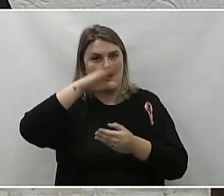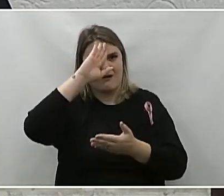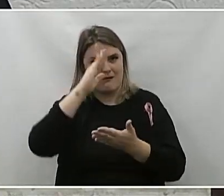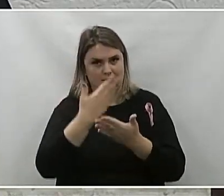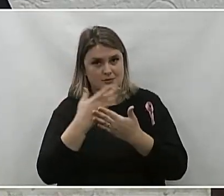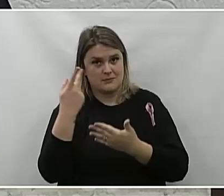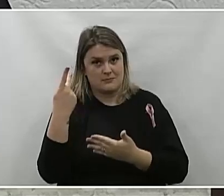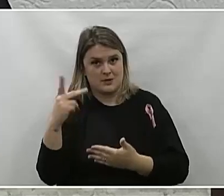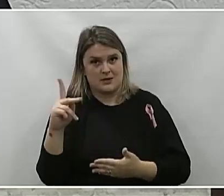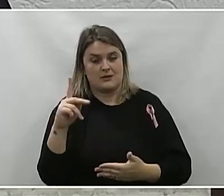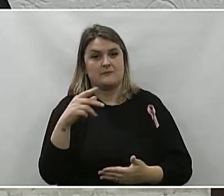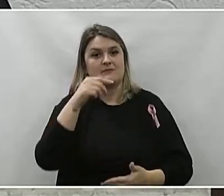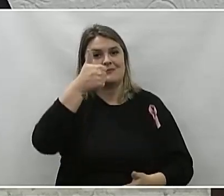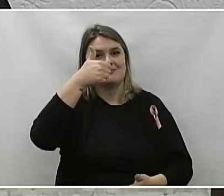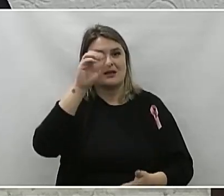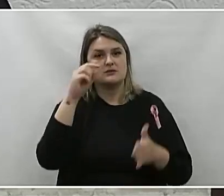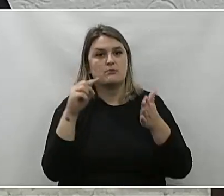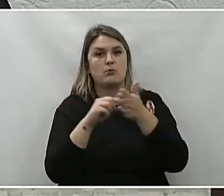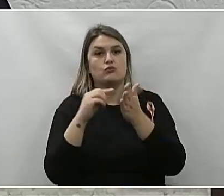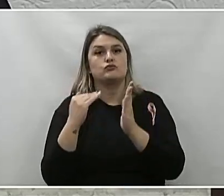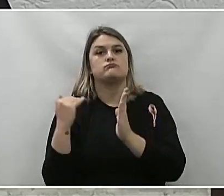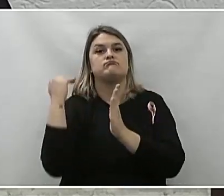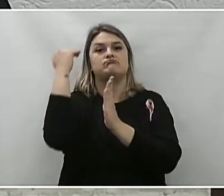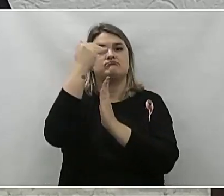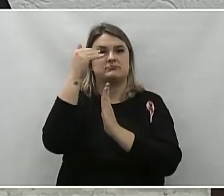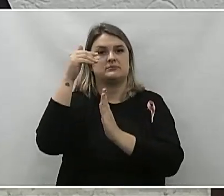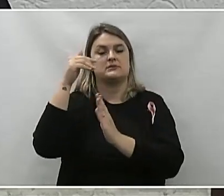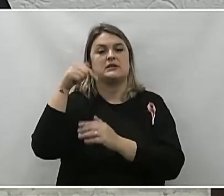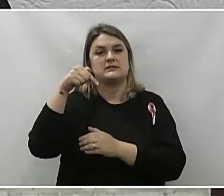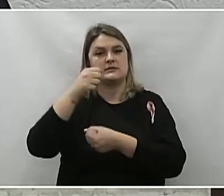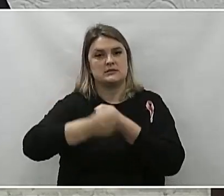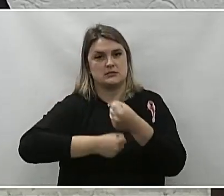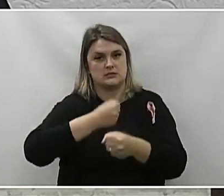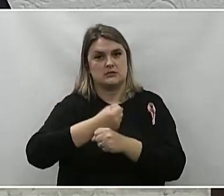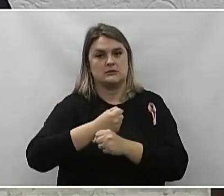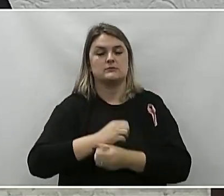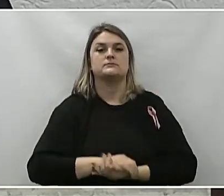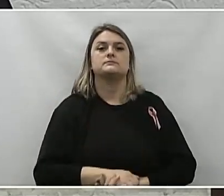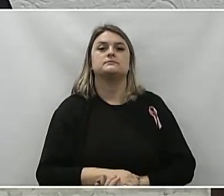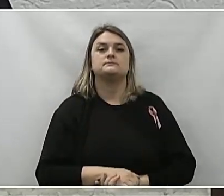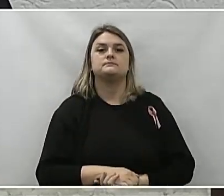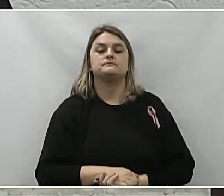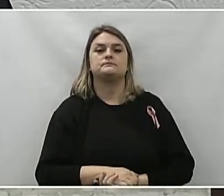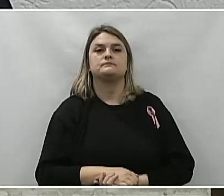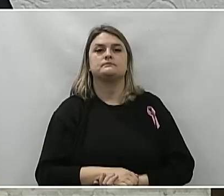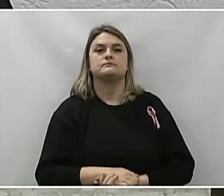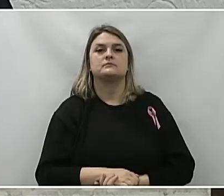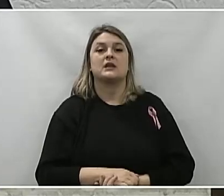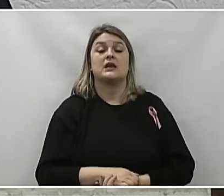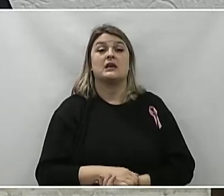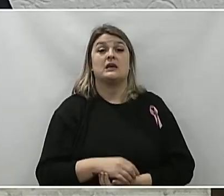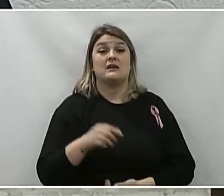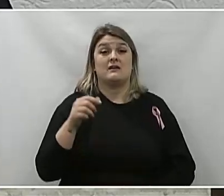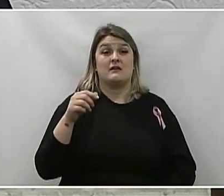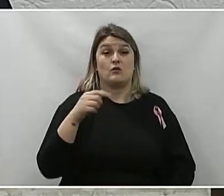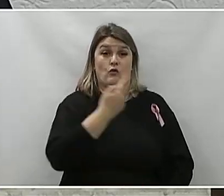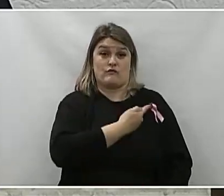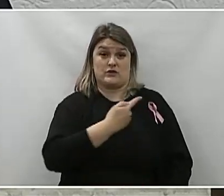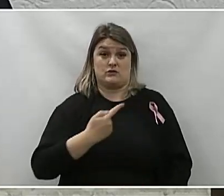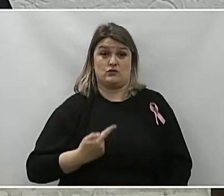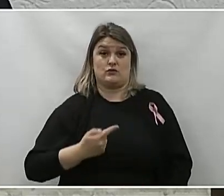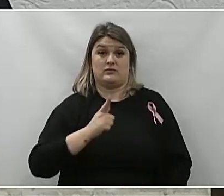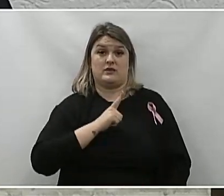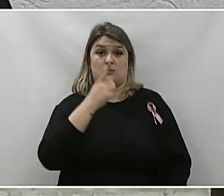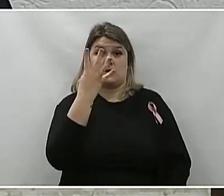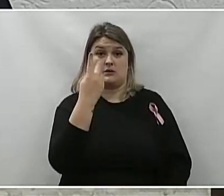10 pontos percentuais acima do pleito anterior ou um milhão de votos a mais aos 41 anos já tinha o Júnior foi o